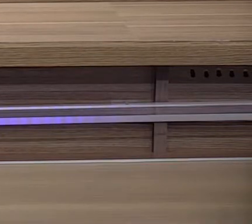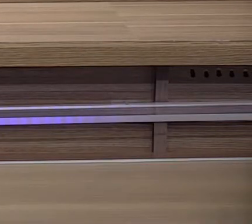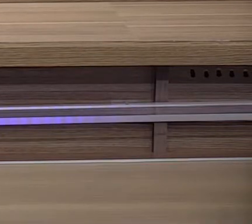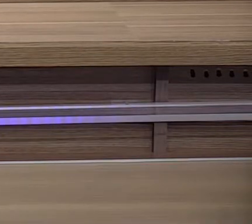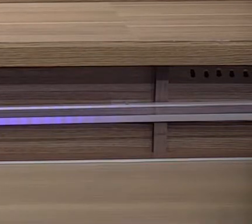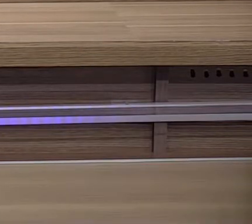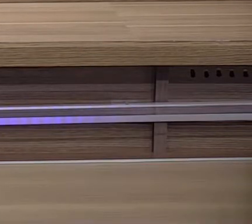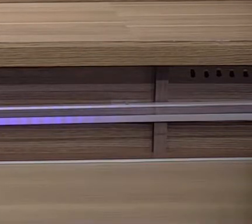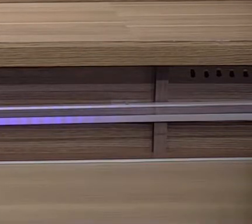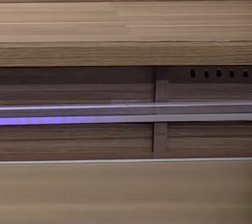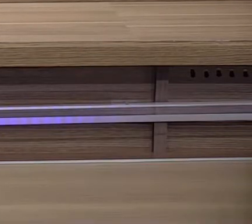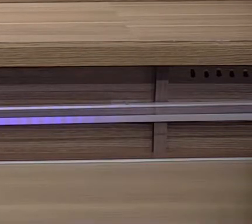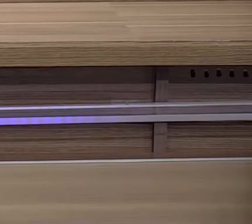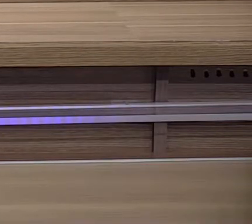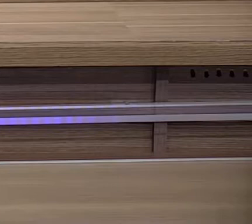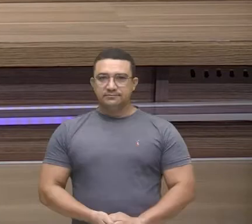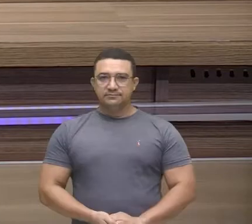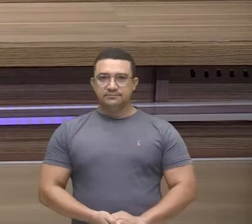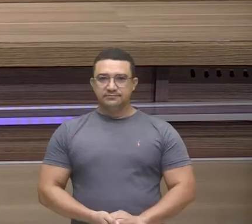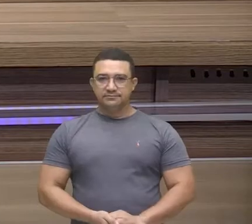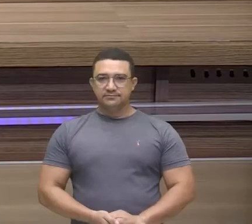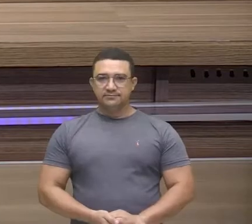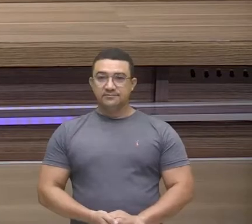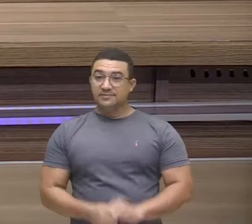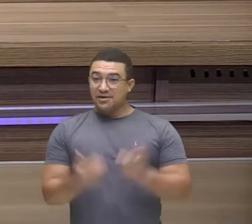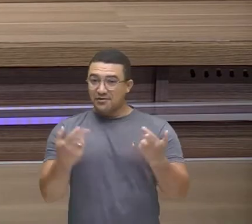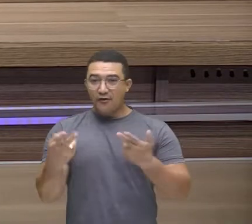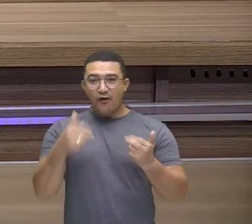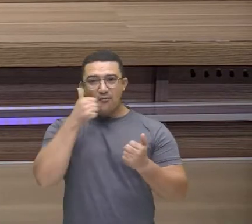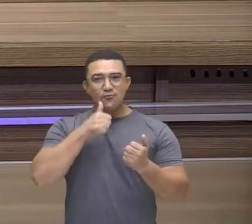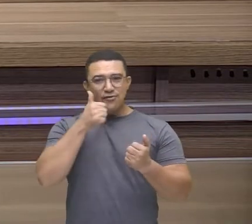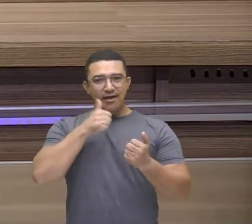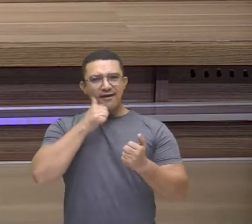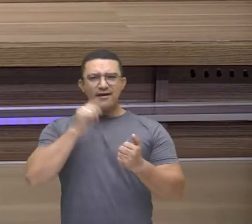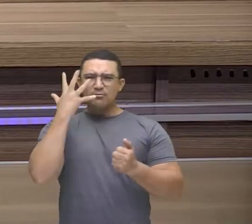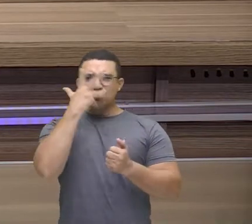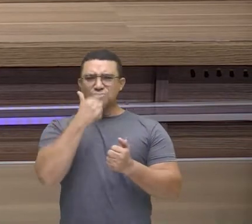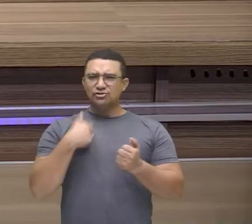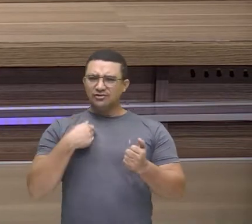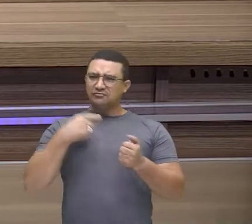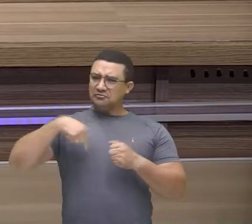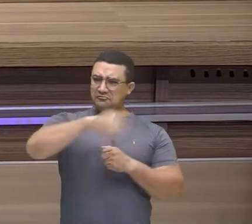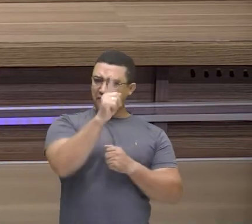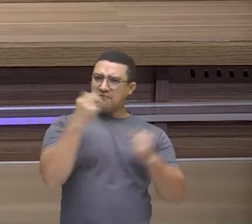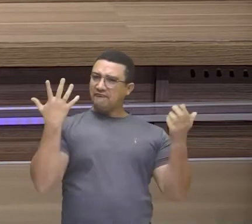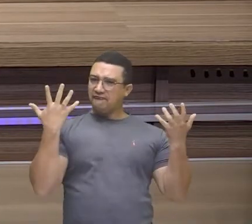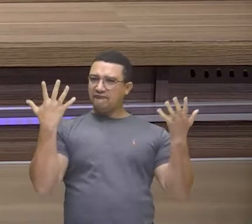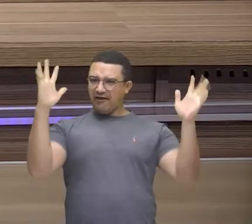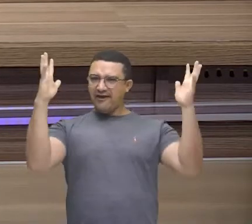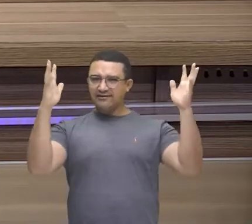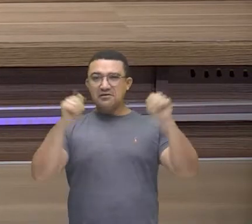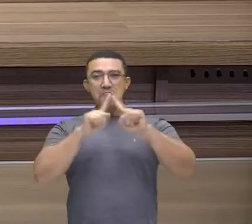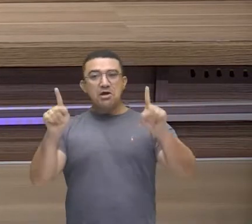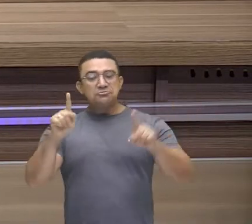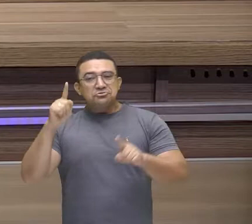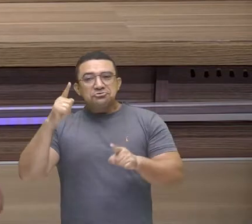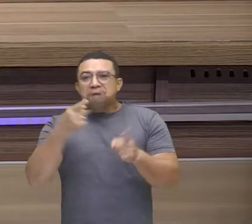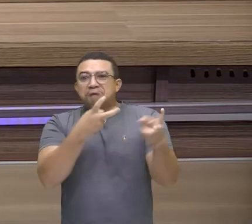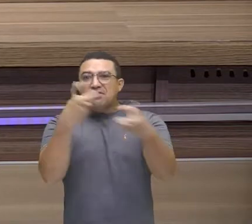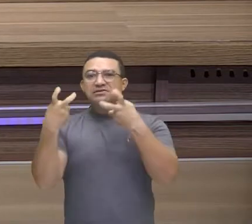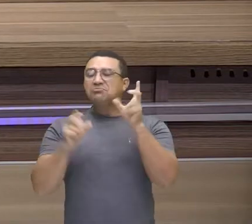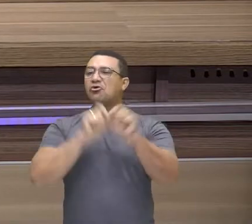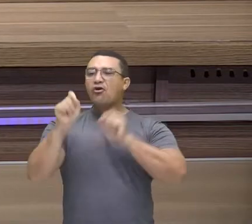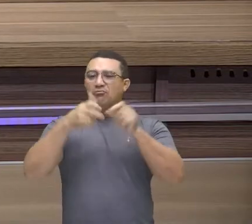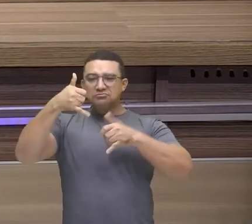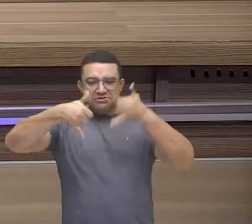moça bonita, né, que fica todo mundo aí, o fã-clube aumenta, mas ninguém percebe que ela senta com o sapato, ela senta na cama, ela sai da cama